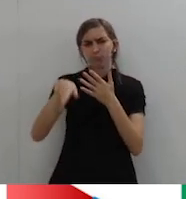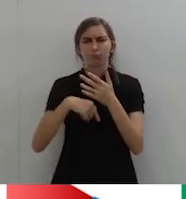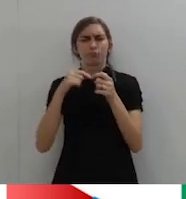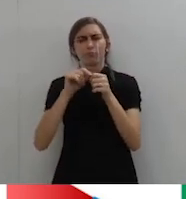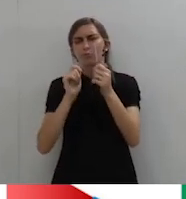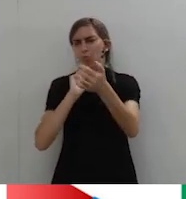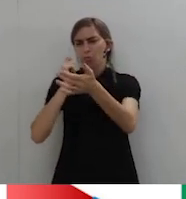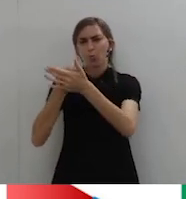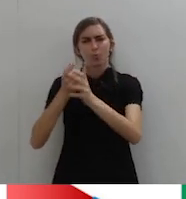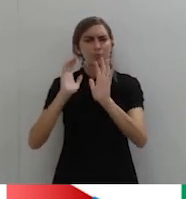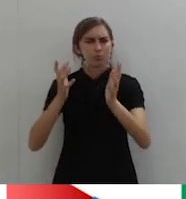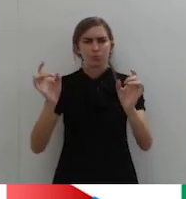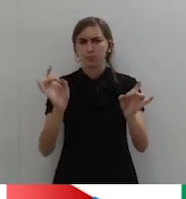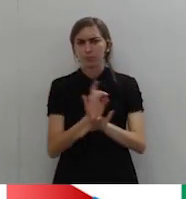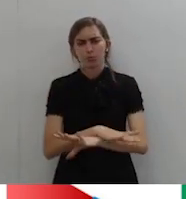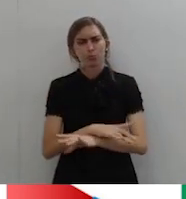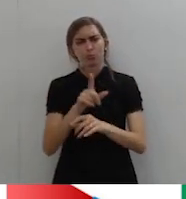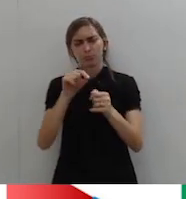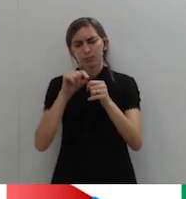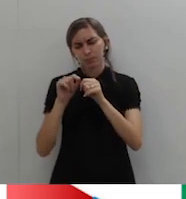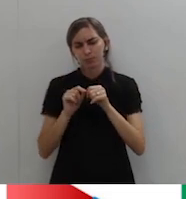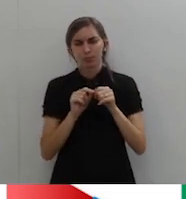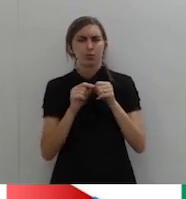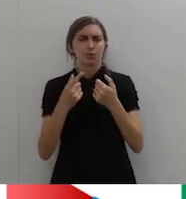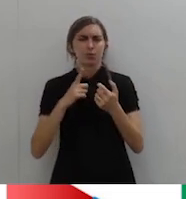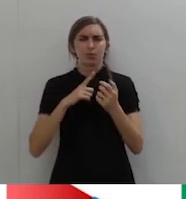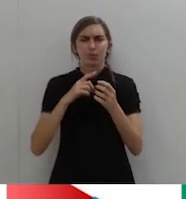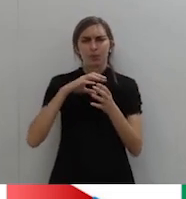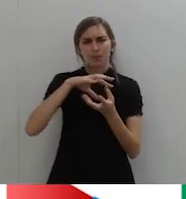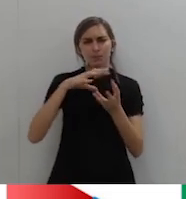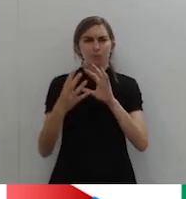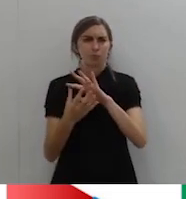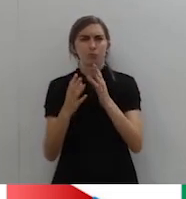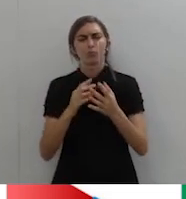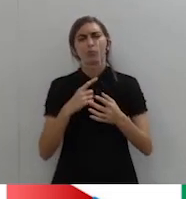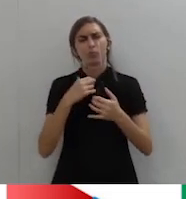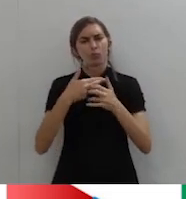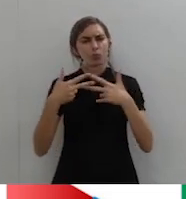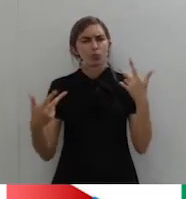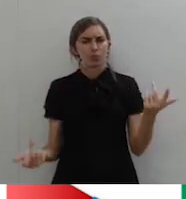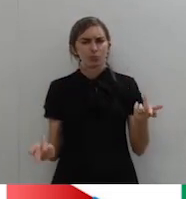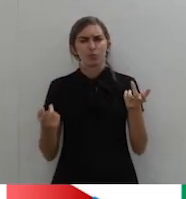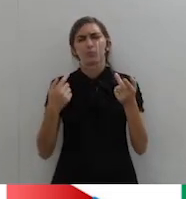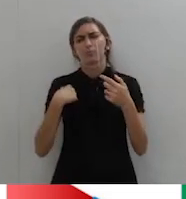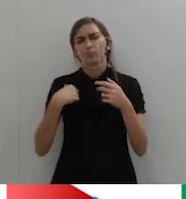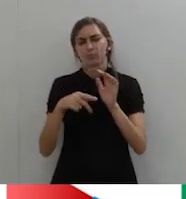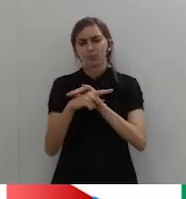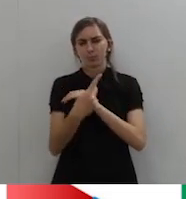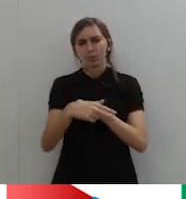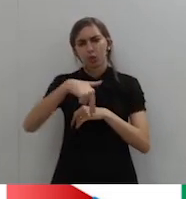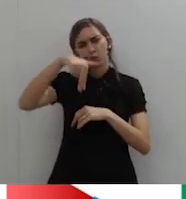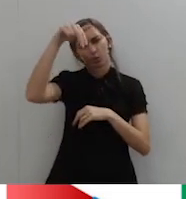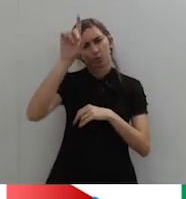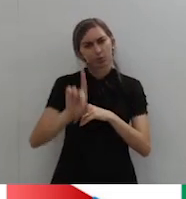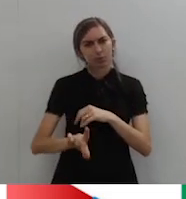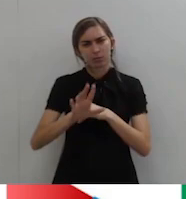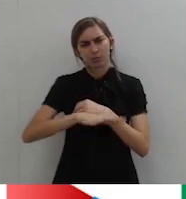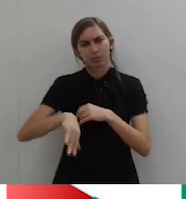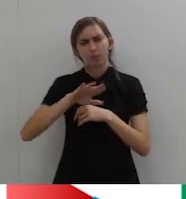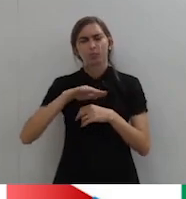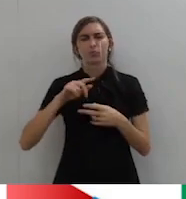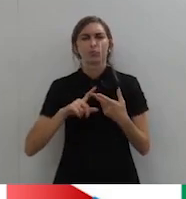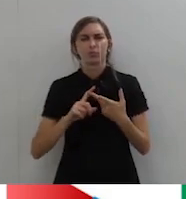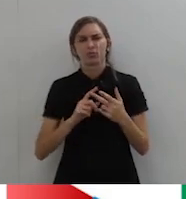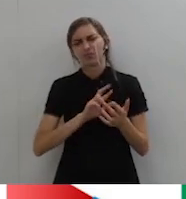ou você pode comprar já pronto. Também tem a questão do mamulengo, que é uma coisa bem específica do Nordeste também,